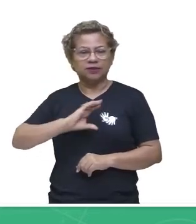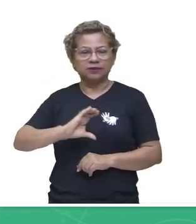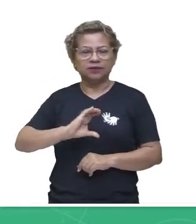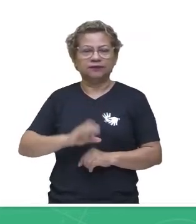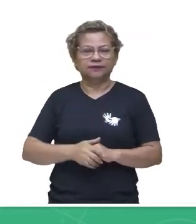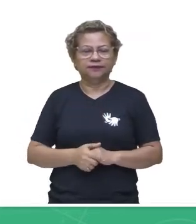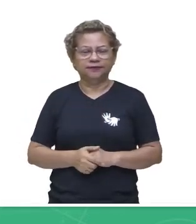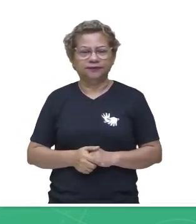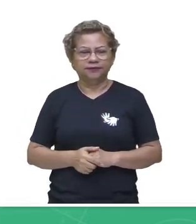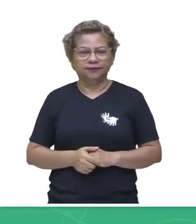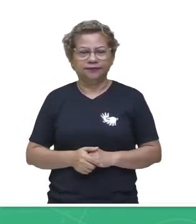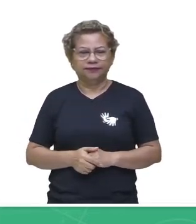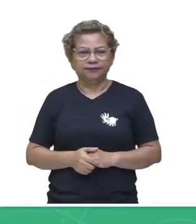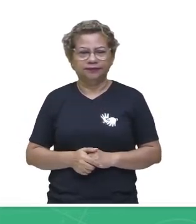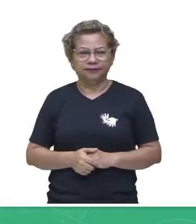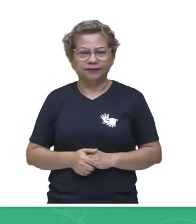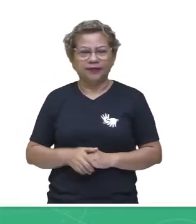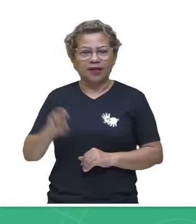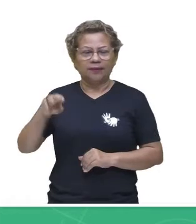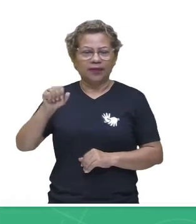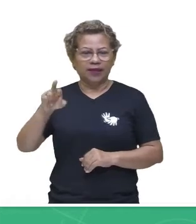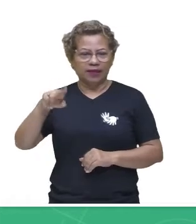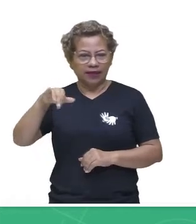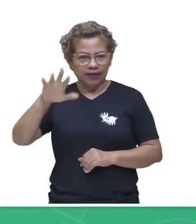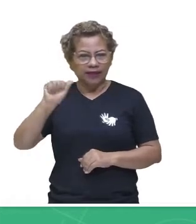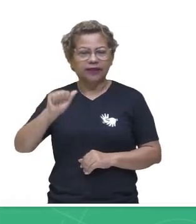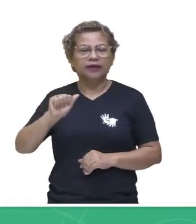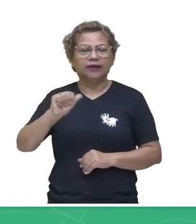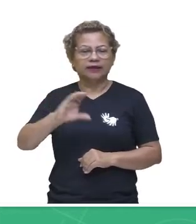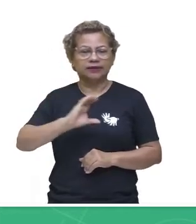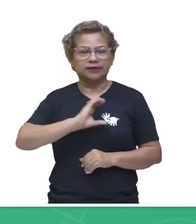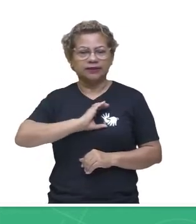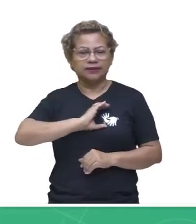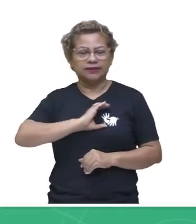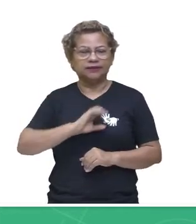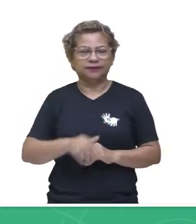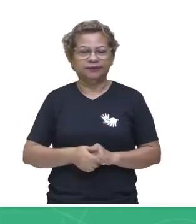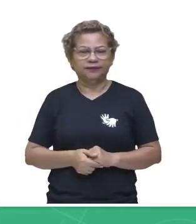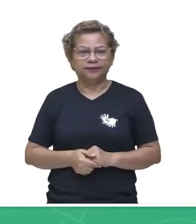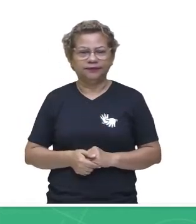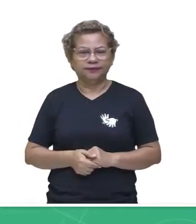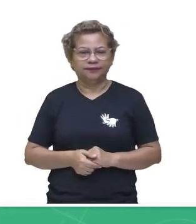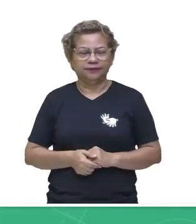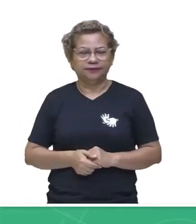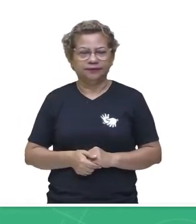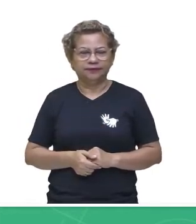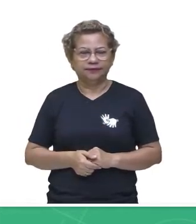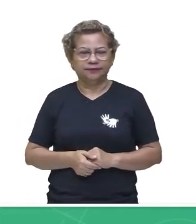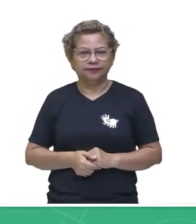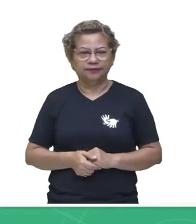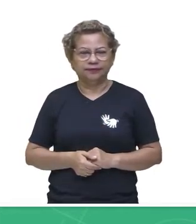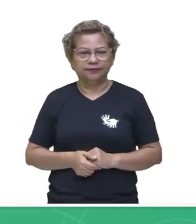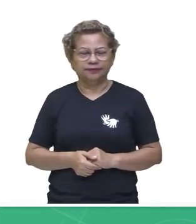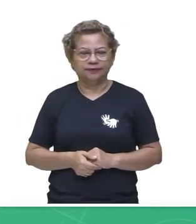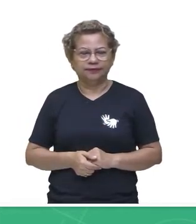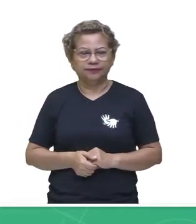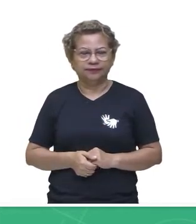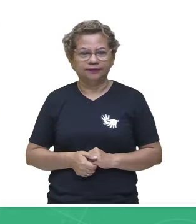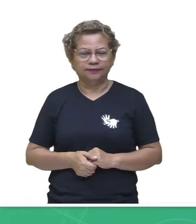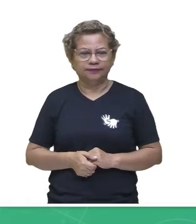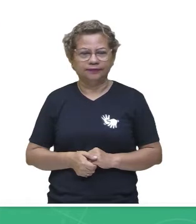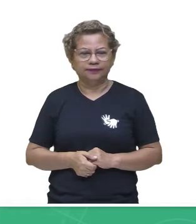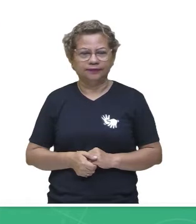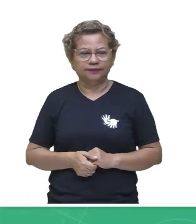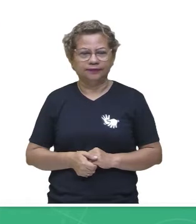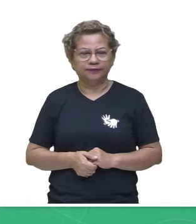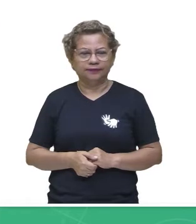mais? Daniele falou que é a letra C. A Maria falou que também é a letra C. Vamos ver se a Maria está certa, né? Depois, vamos